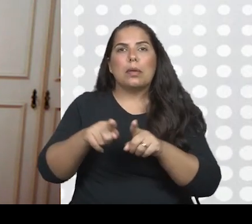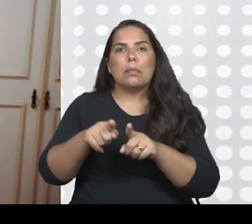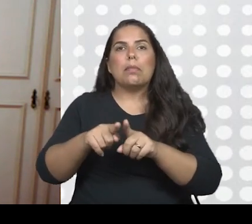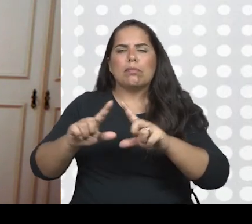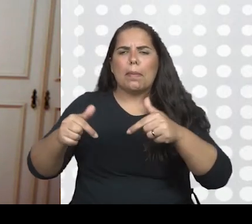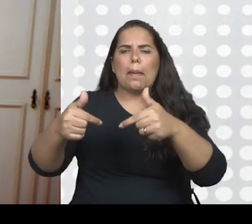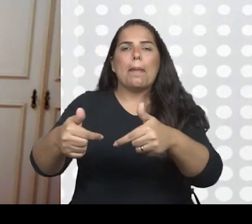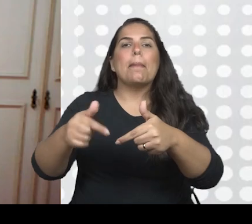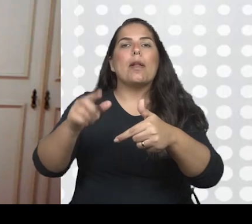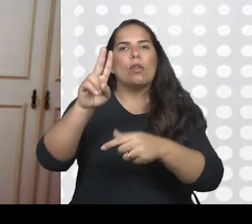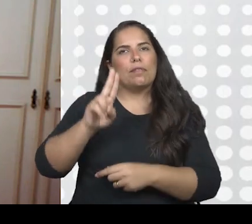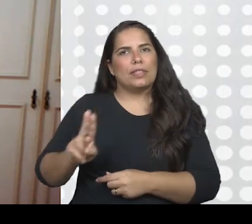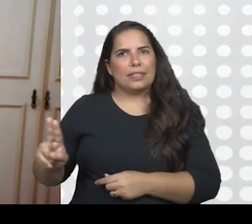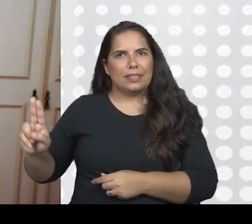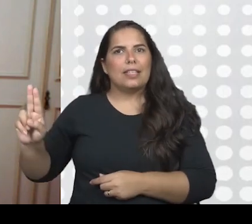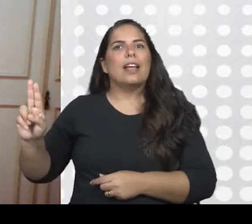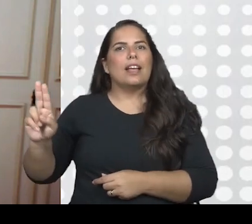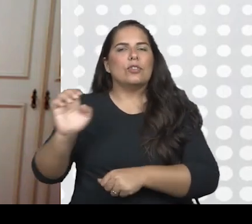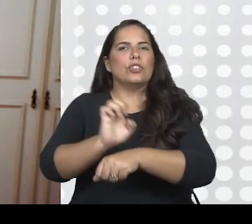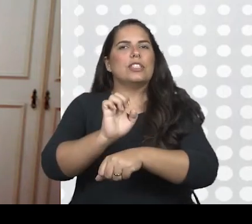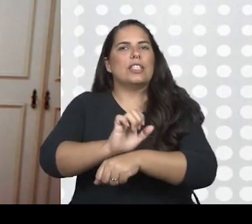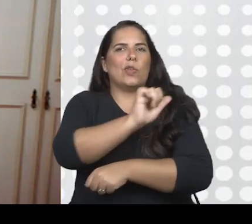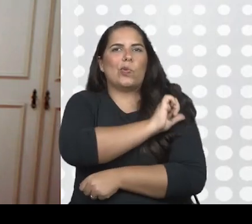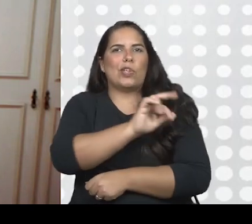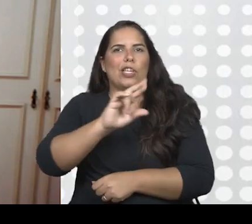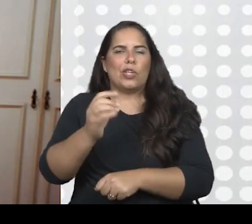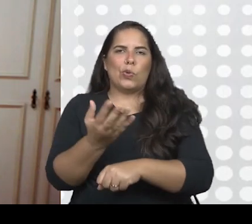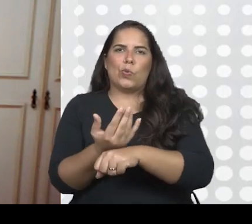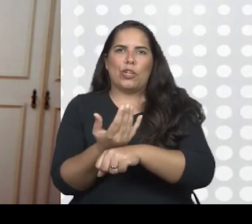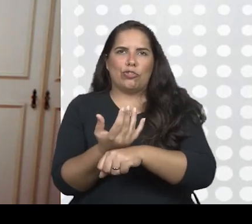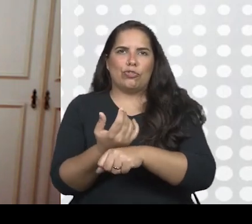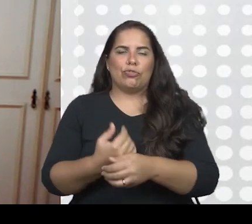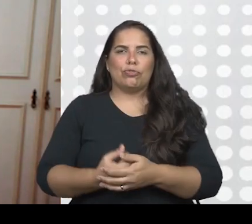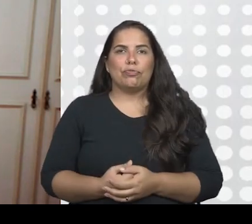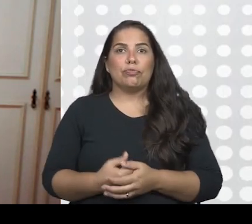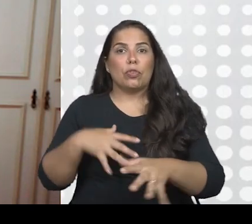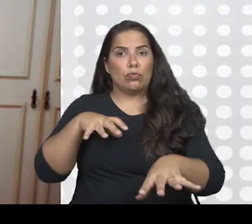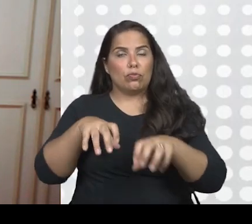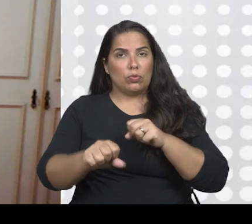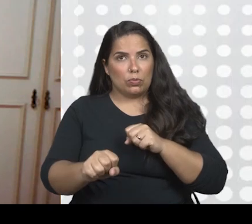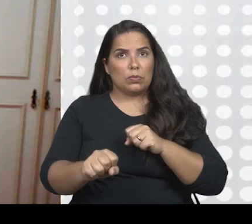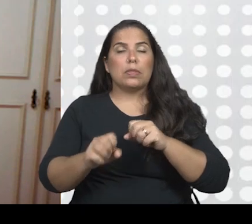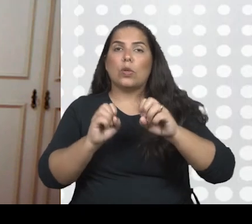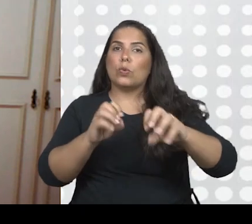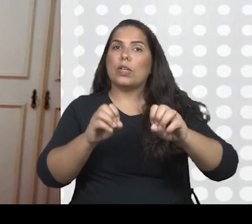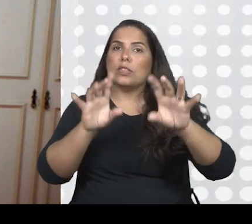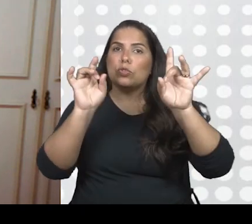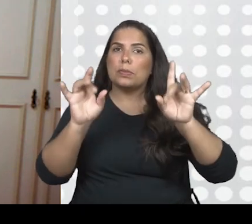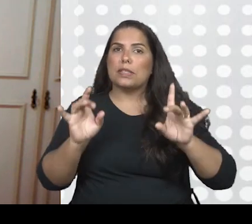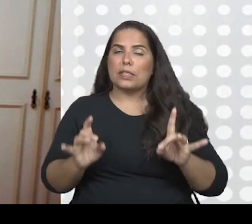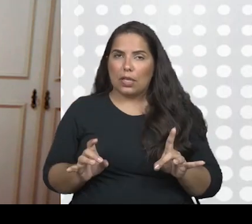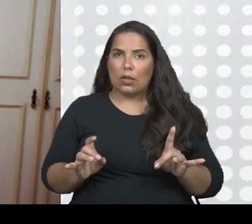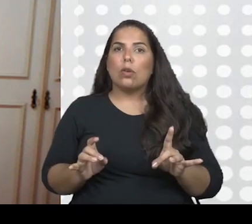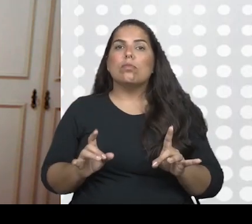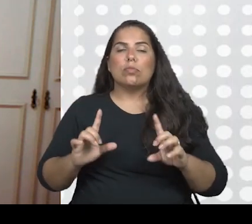habilidades pela Universidade do Estado do Rio de Janeiro, a UERJ. é graduada em Educação